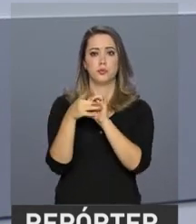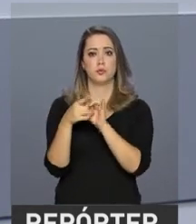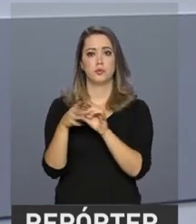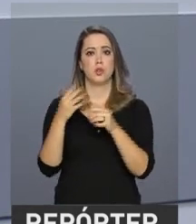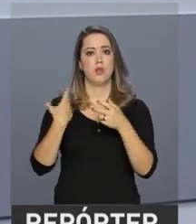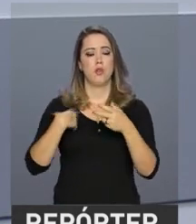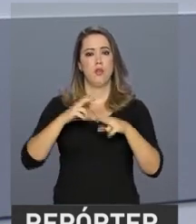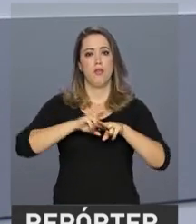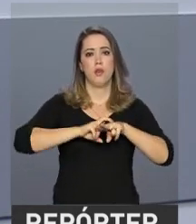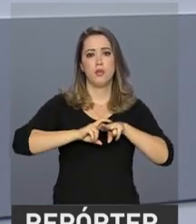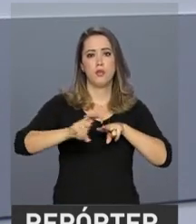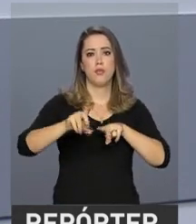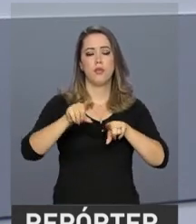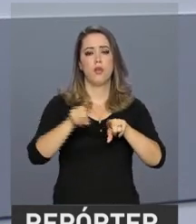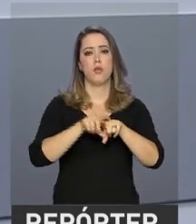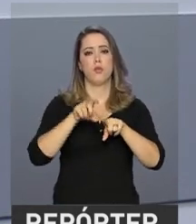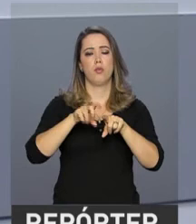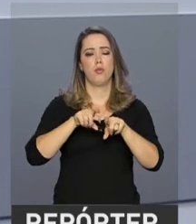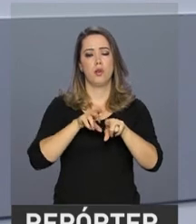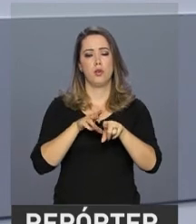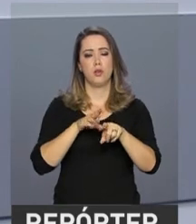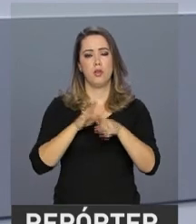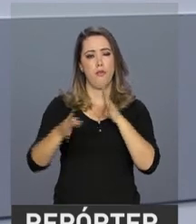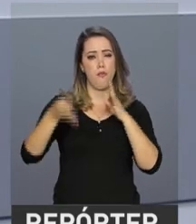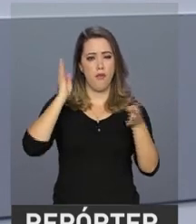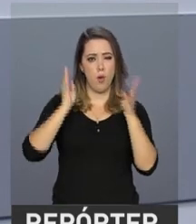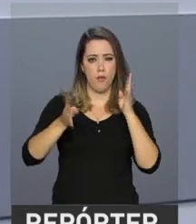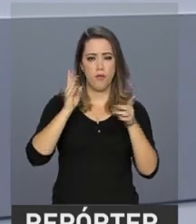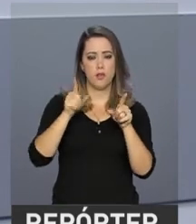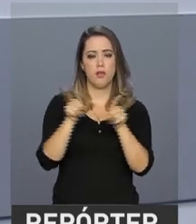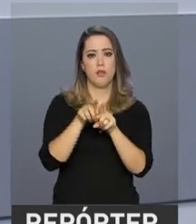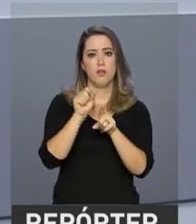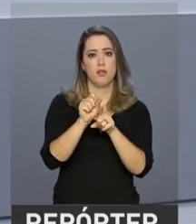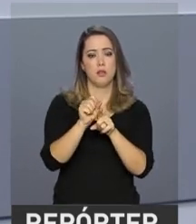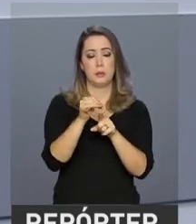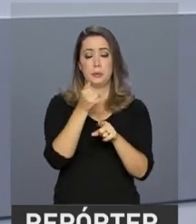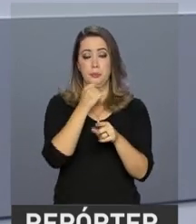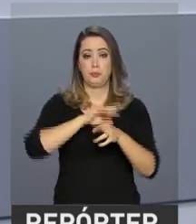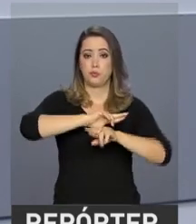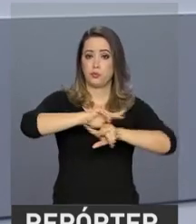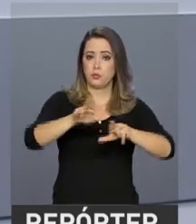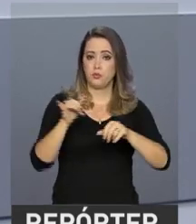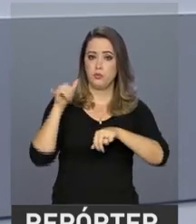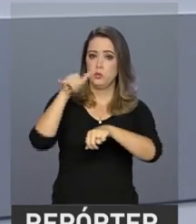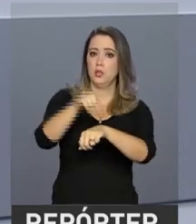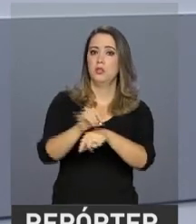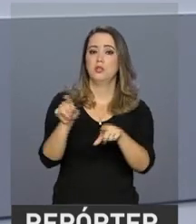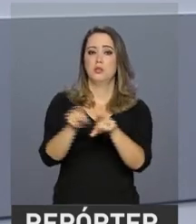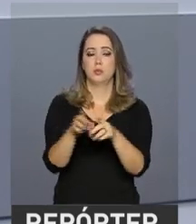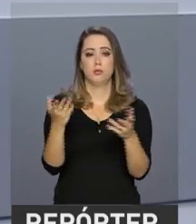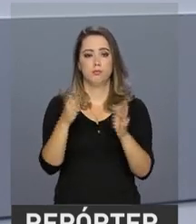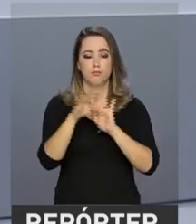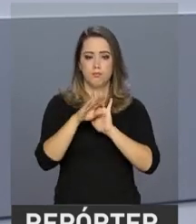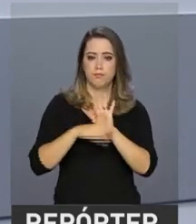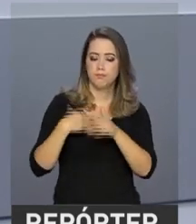ferroviário, rodoviário e aéreo. A conclusão faz parte do programa Agora é Avançar, que está retomando obras